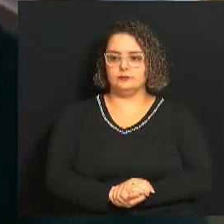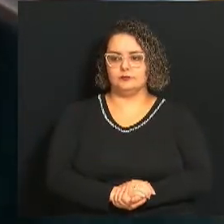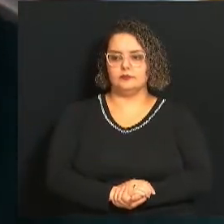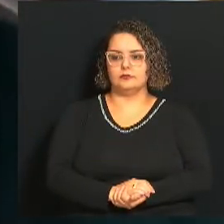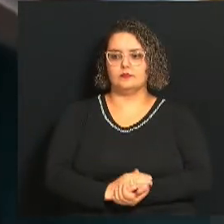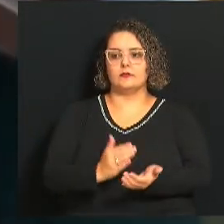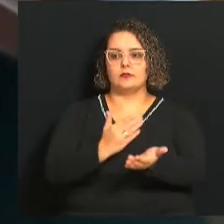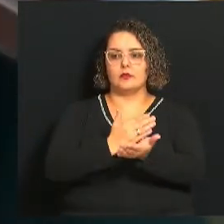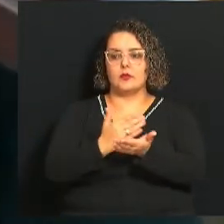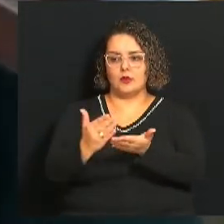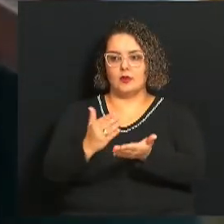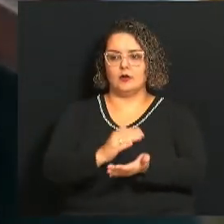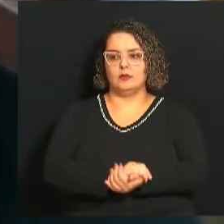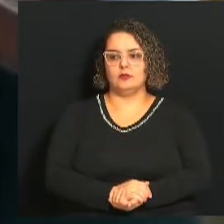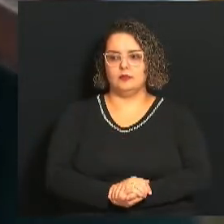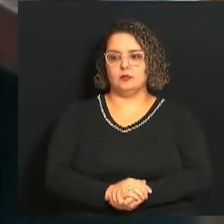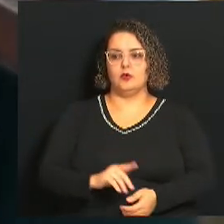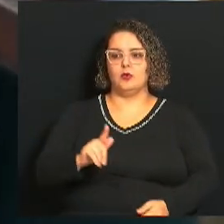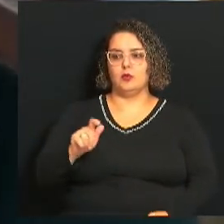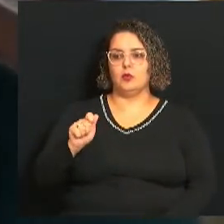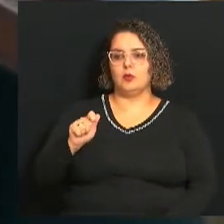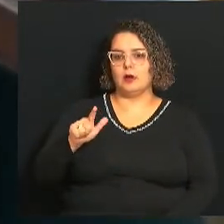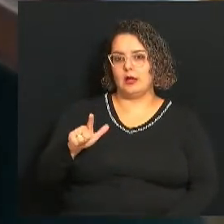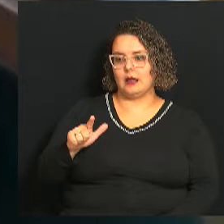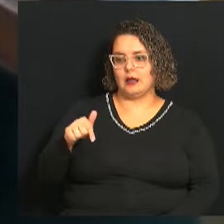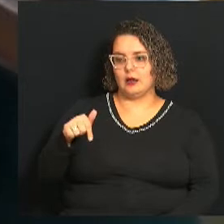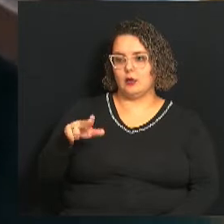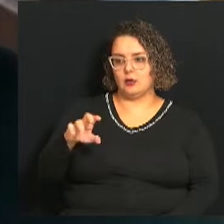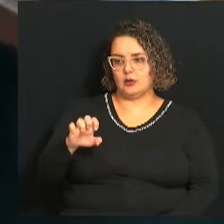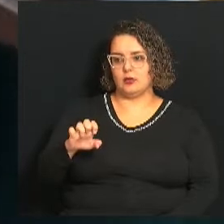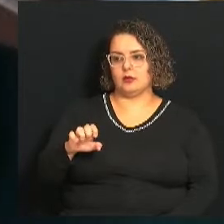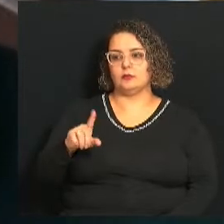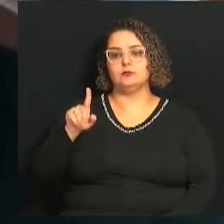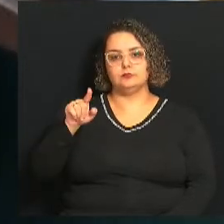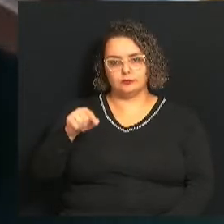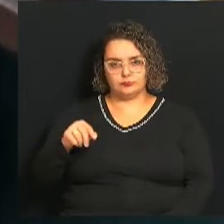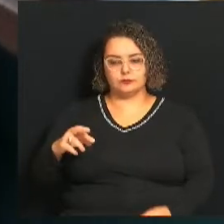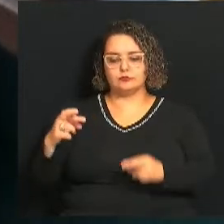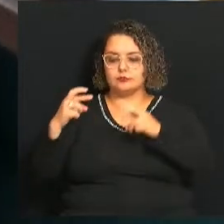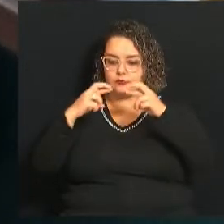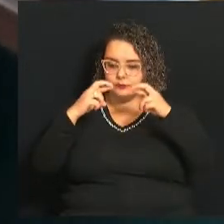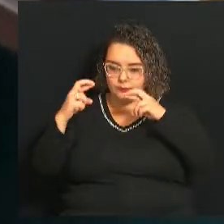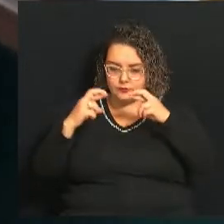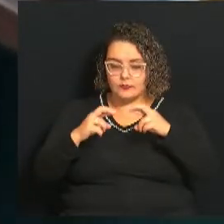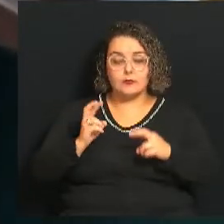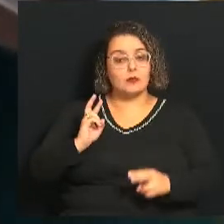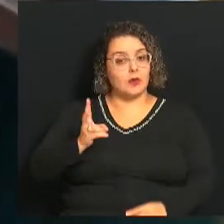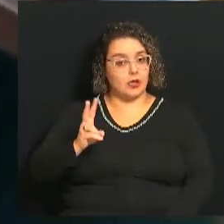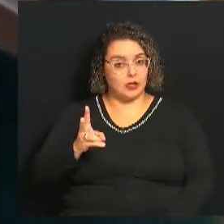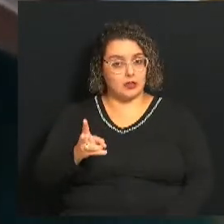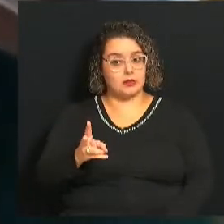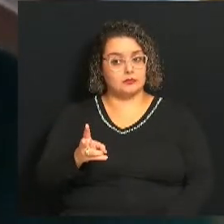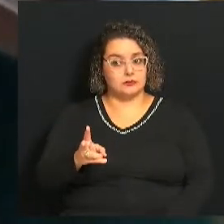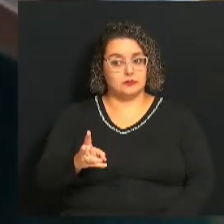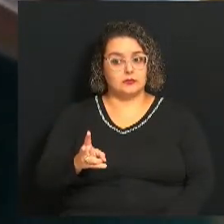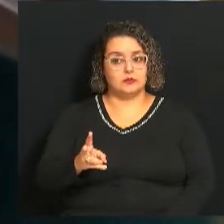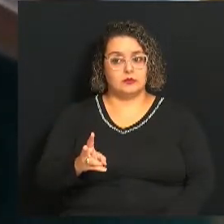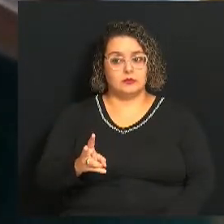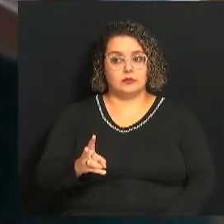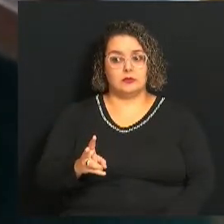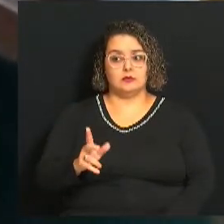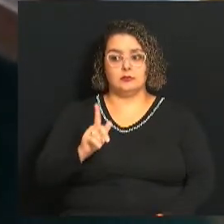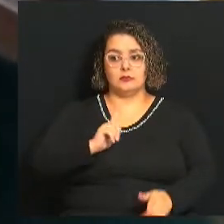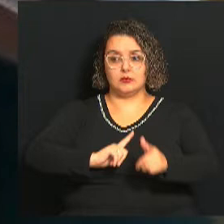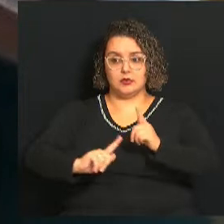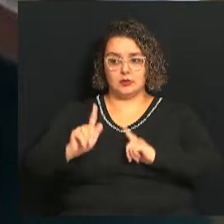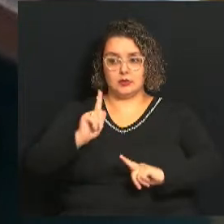Inicialmente, o GALC, ele é observado todo o tempo pela gestão